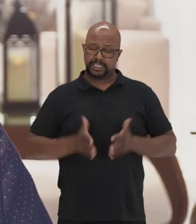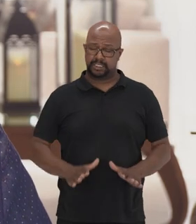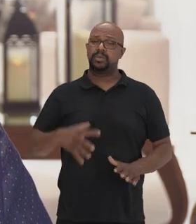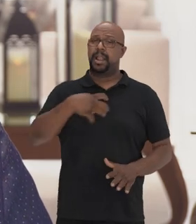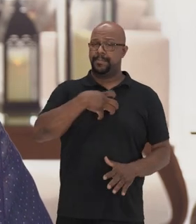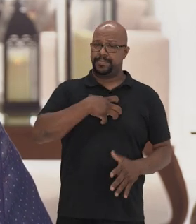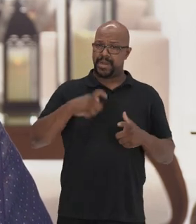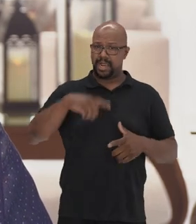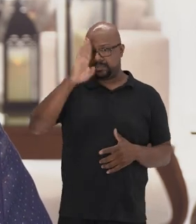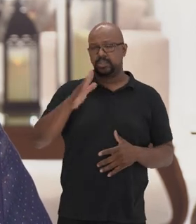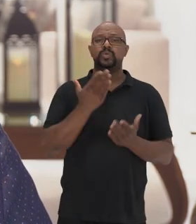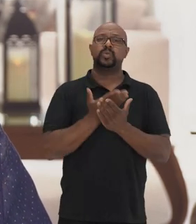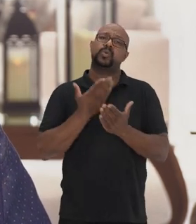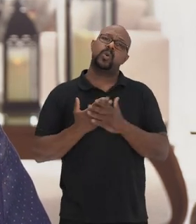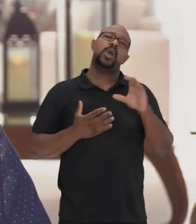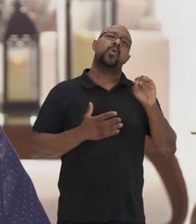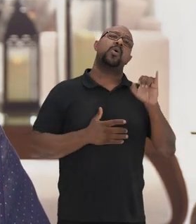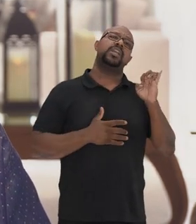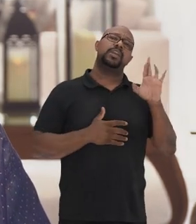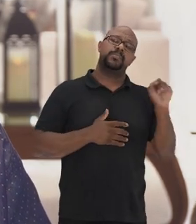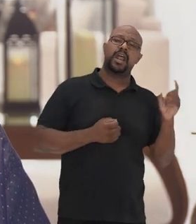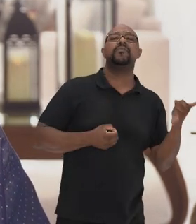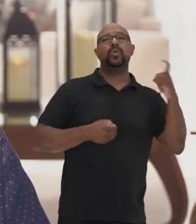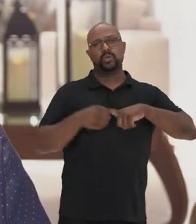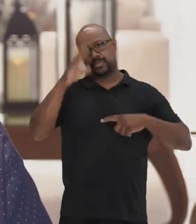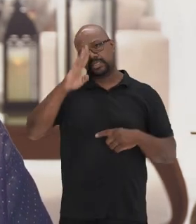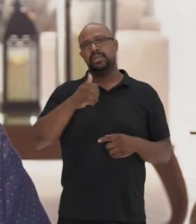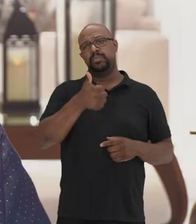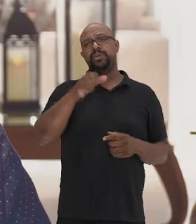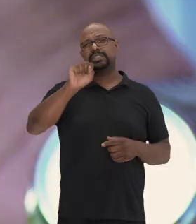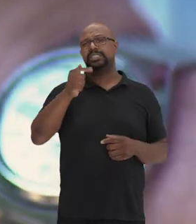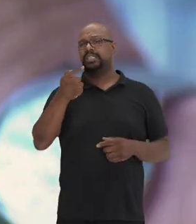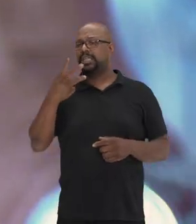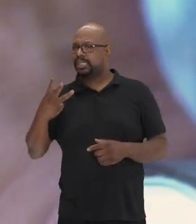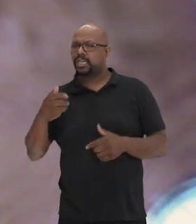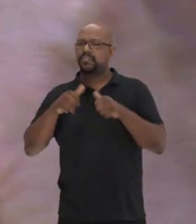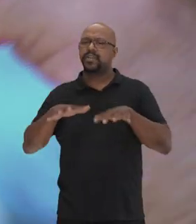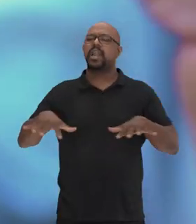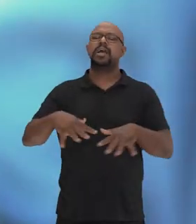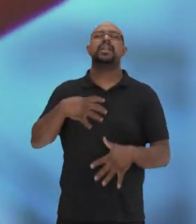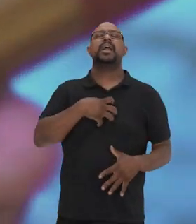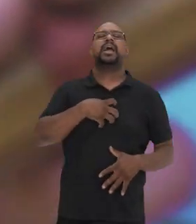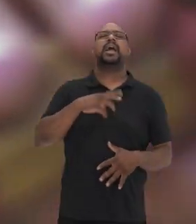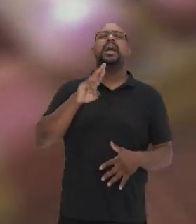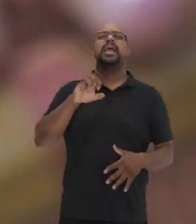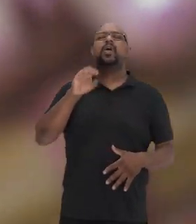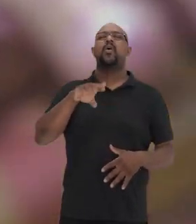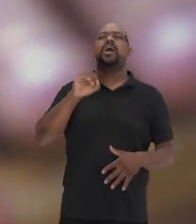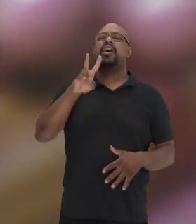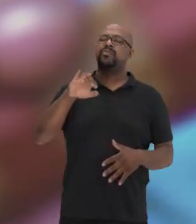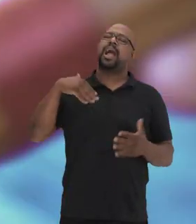Ele estudou em Coimbra e voltou ao Brasil em 1683 ficando no Recôncavo Baiano até